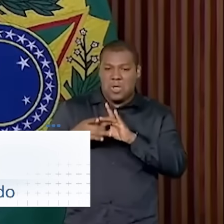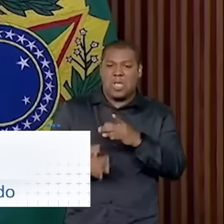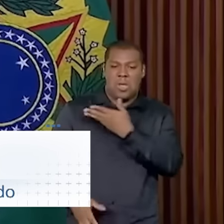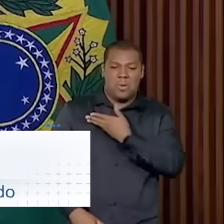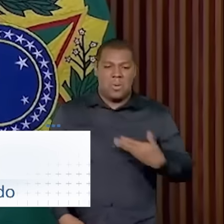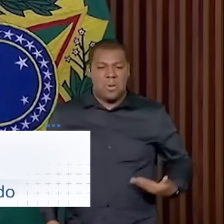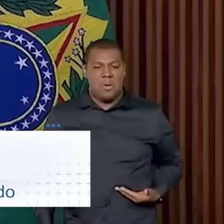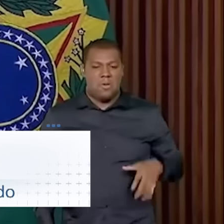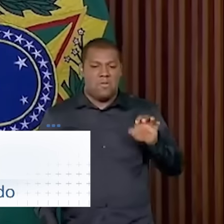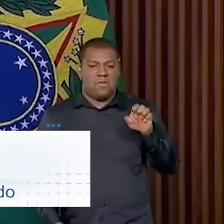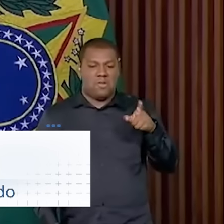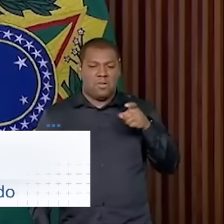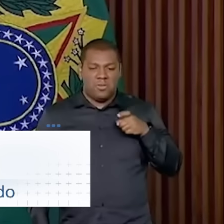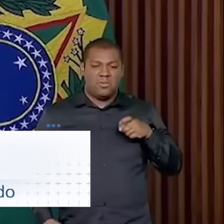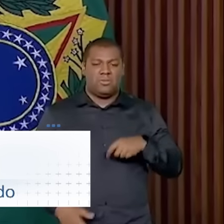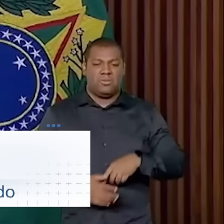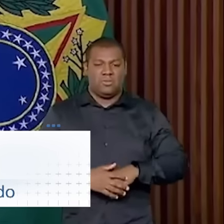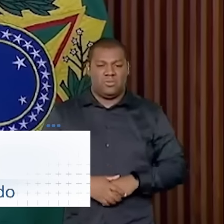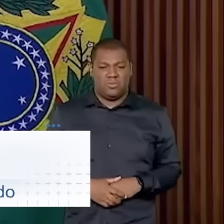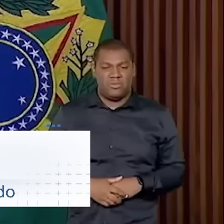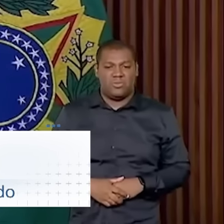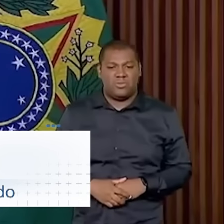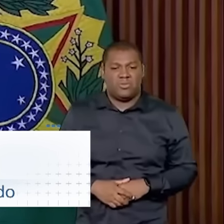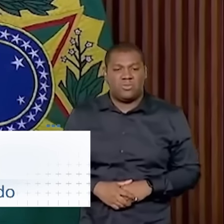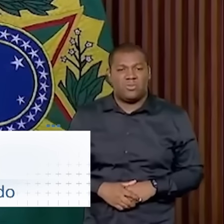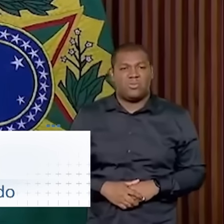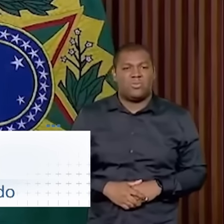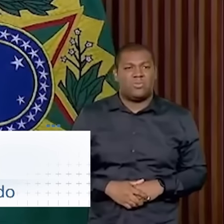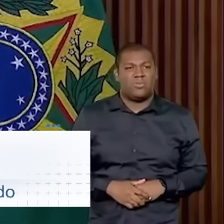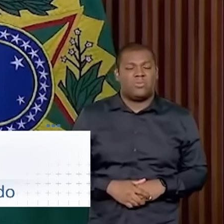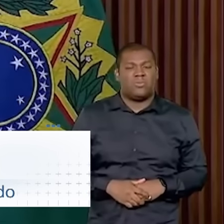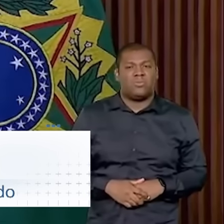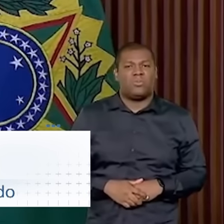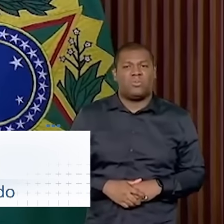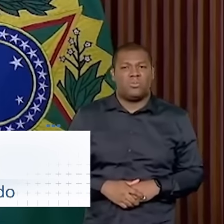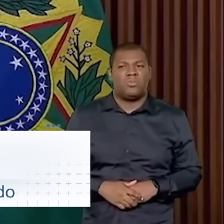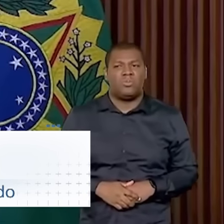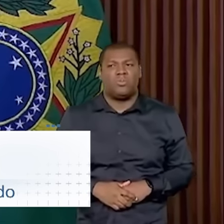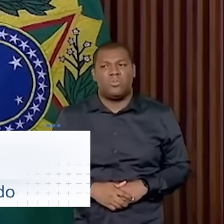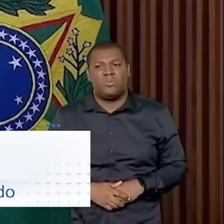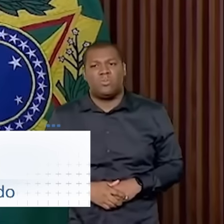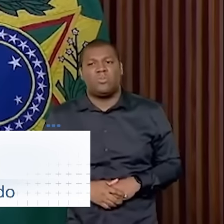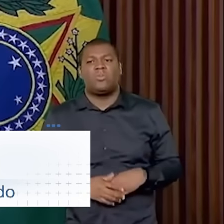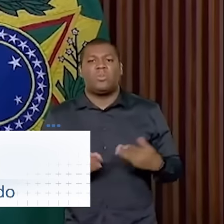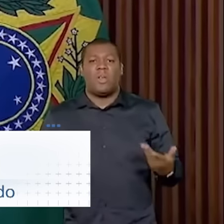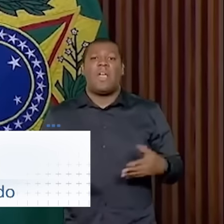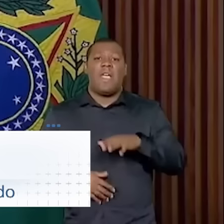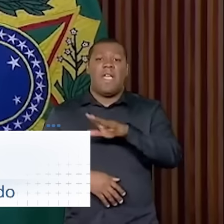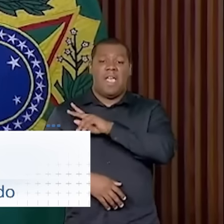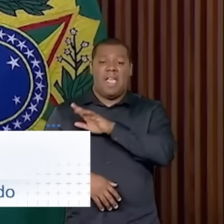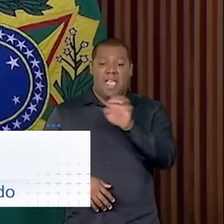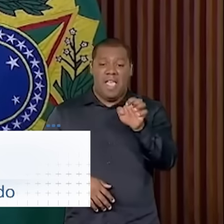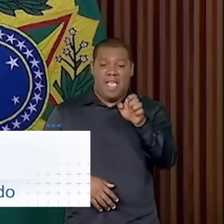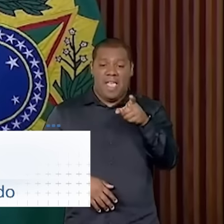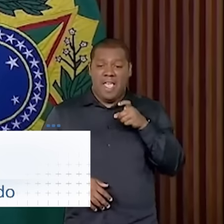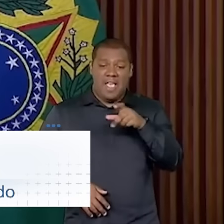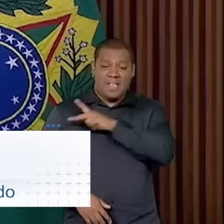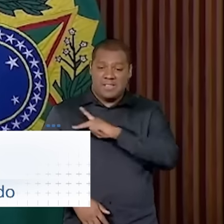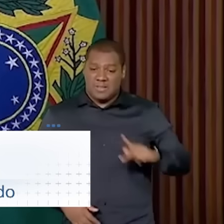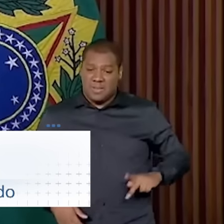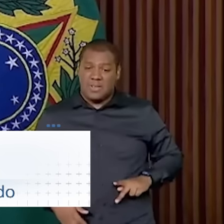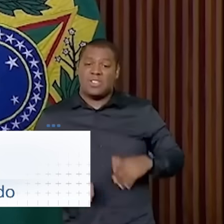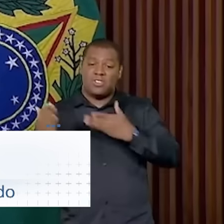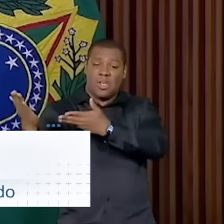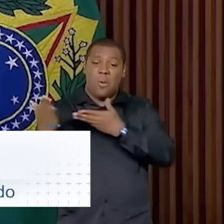que estava no comando, inclusive, das próprias Forças Armadas, de gente que foi convidado pelo presidente para fazer um golpe.